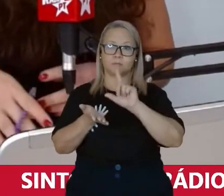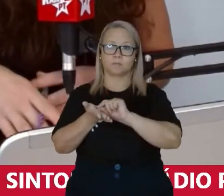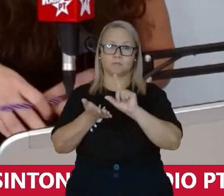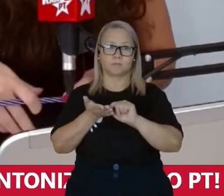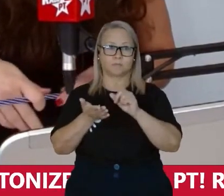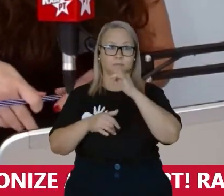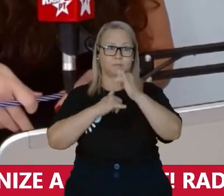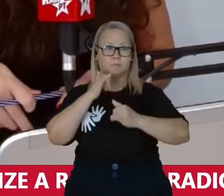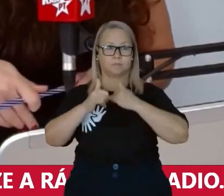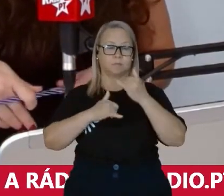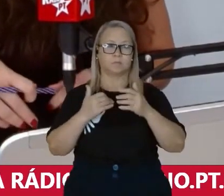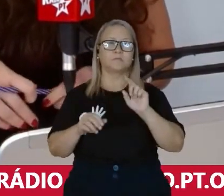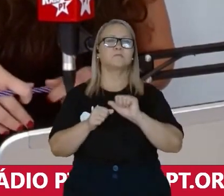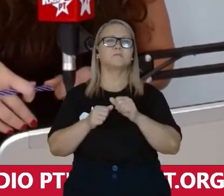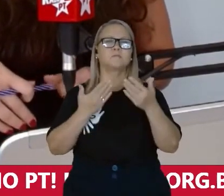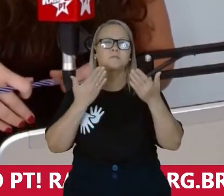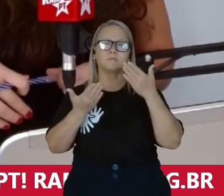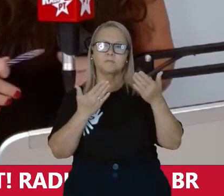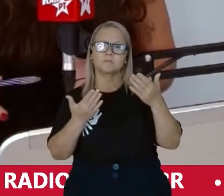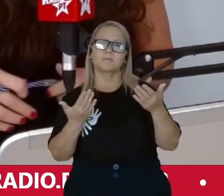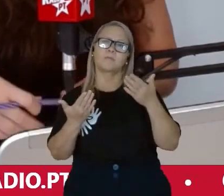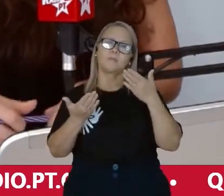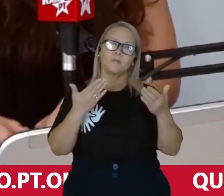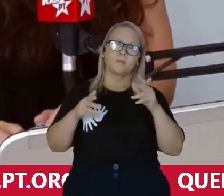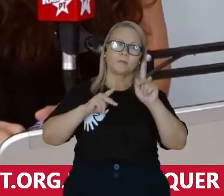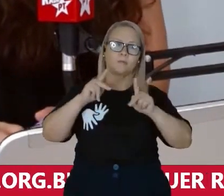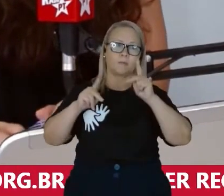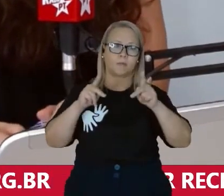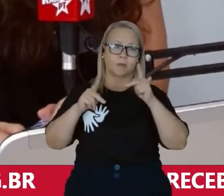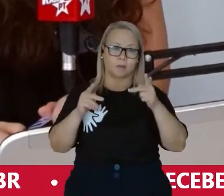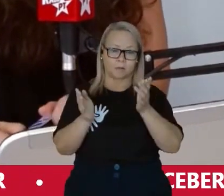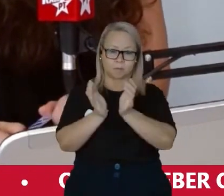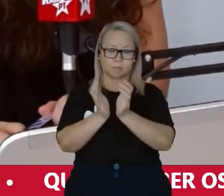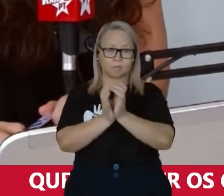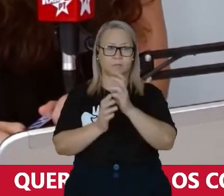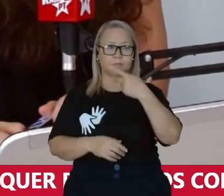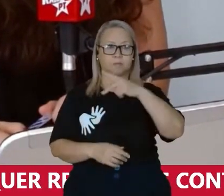já fizeram uma análise do público de vocês? Eu queria saber qual é a faixa etária dos usuários que seguem os